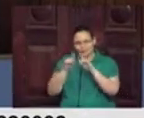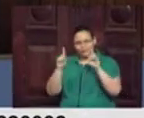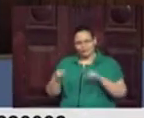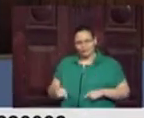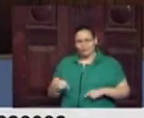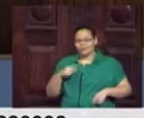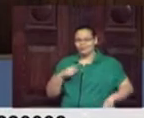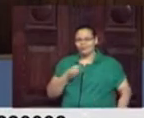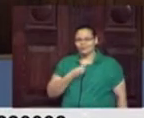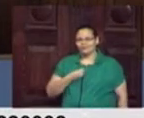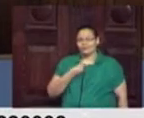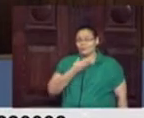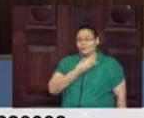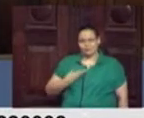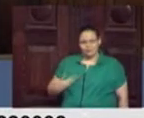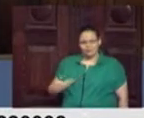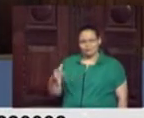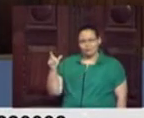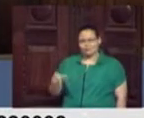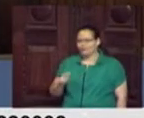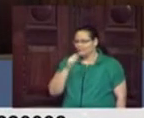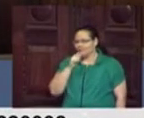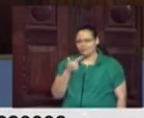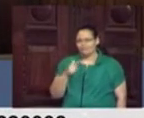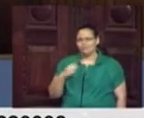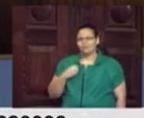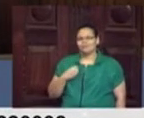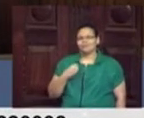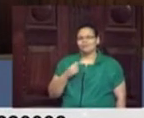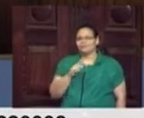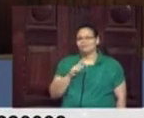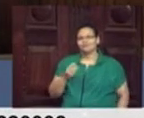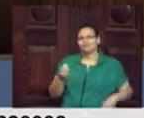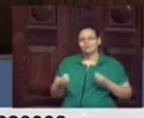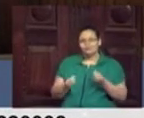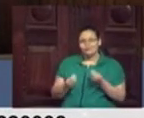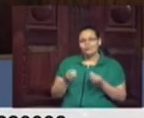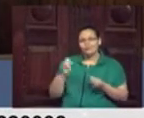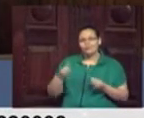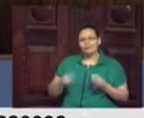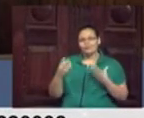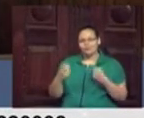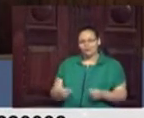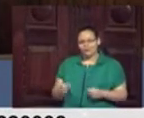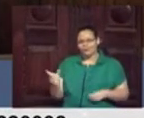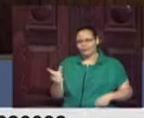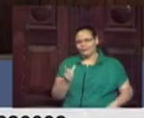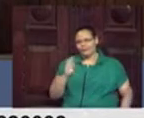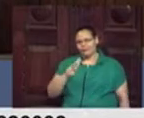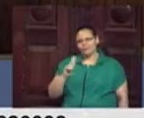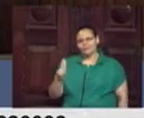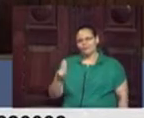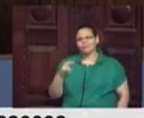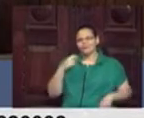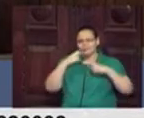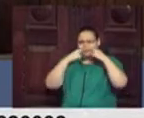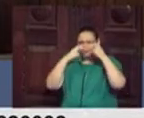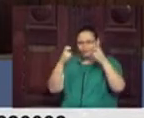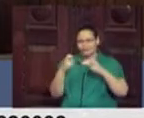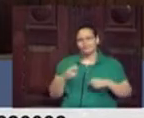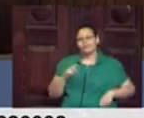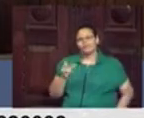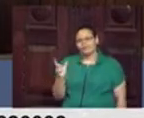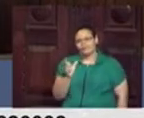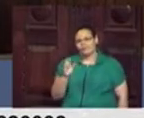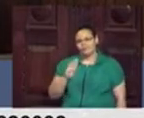é irresponsável. O que aprovou hoje, nessa casa sobre o bilhete único, é uma vergonha. O bilhete único é